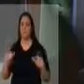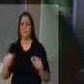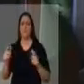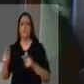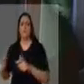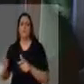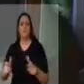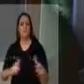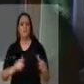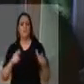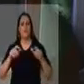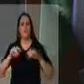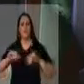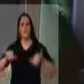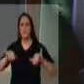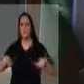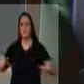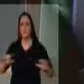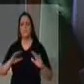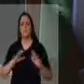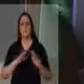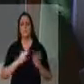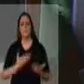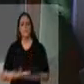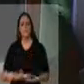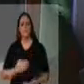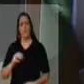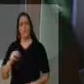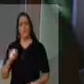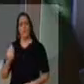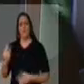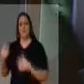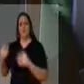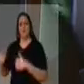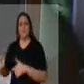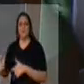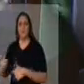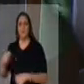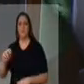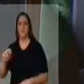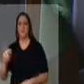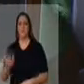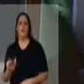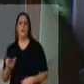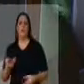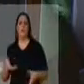que chegue lá na escola, que chegue no local de trabalho, que chegue nas comunidades